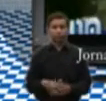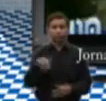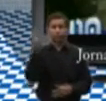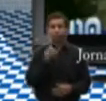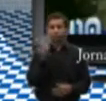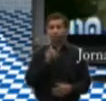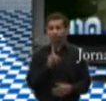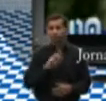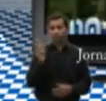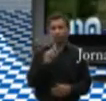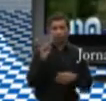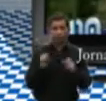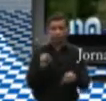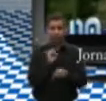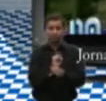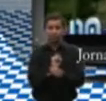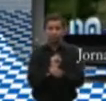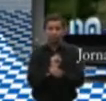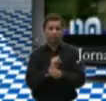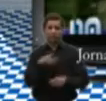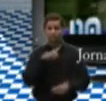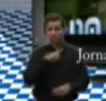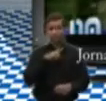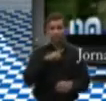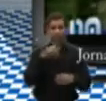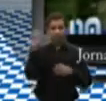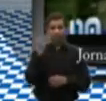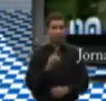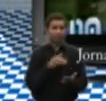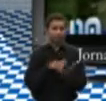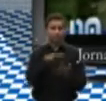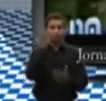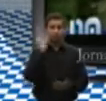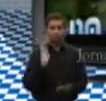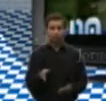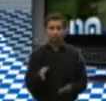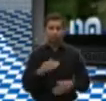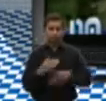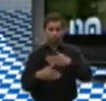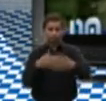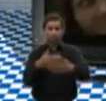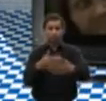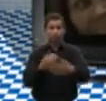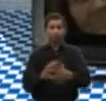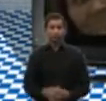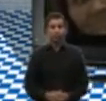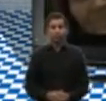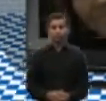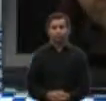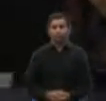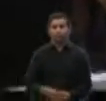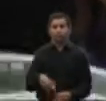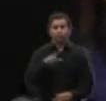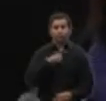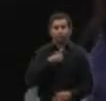O deficiente não tem moleza aqui? Nenhuma. Tem deficiente que já foi embora por justa causa e tem deficiente que chegou à liderança. E foi a